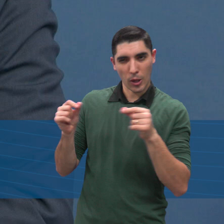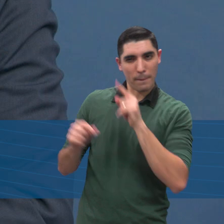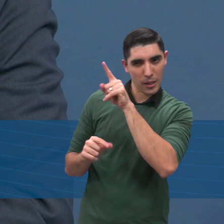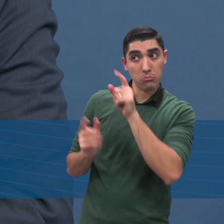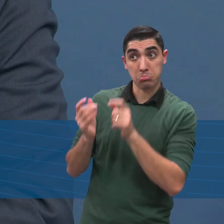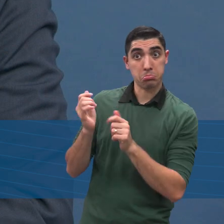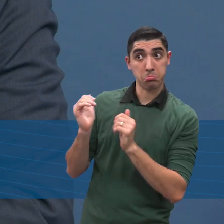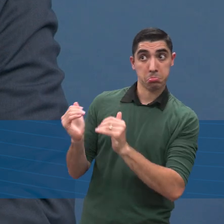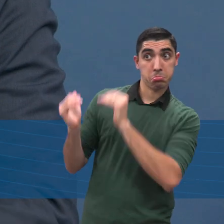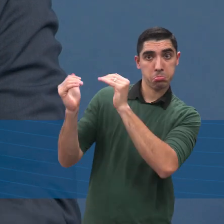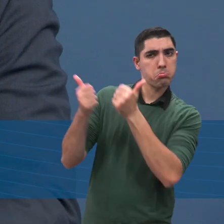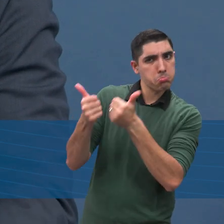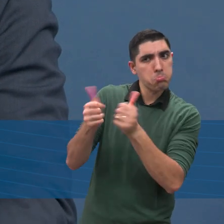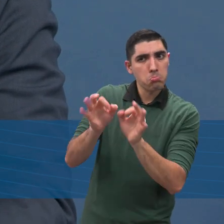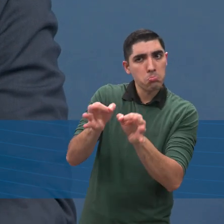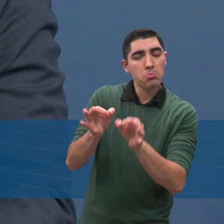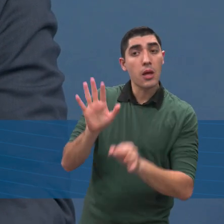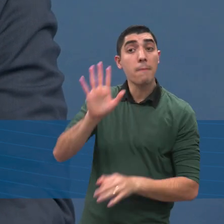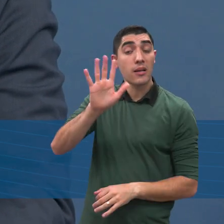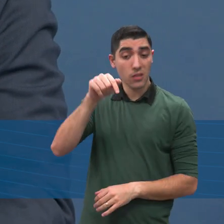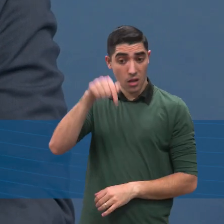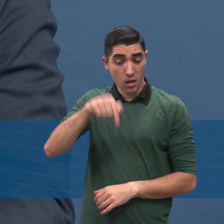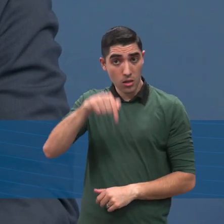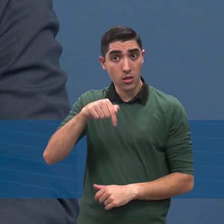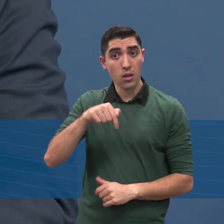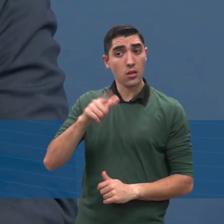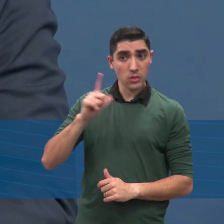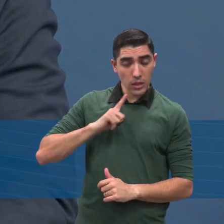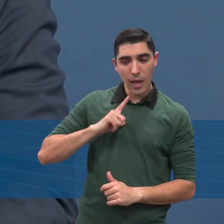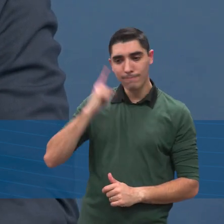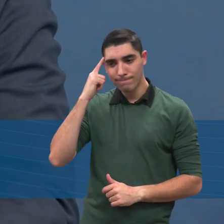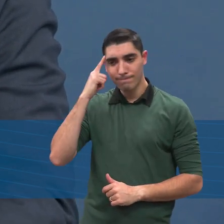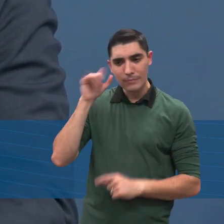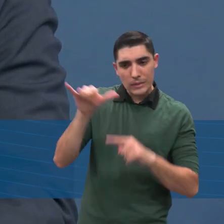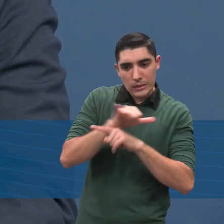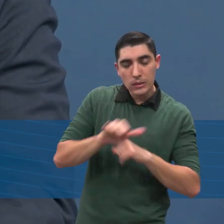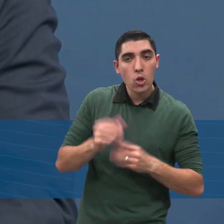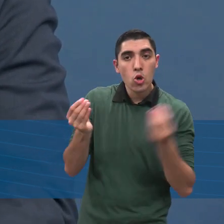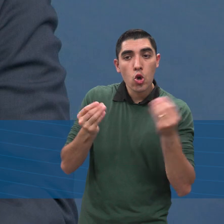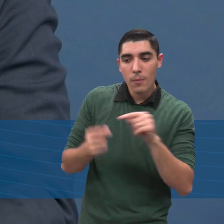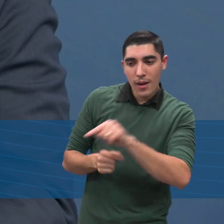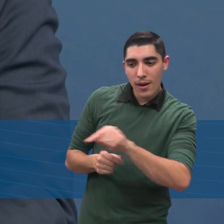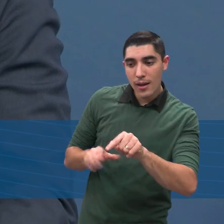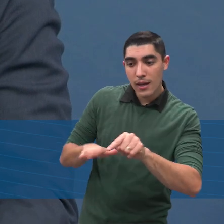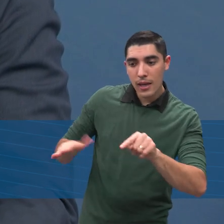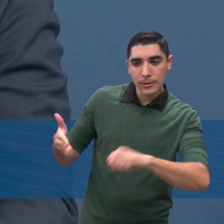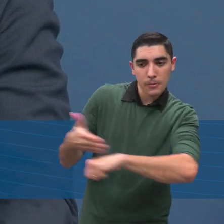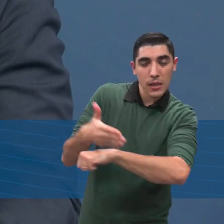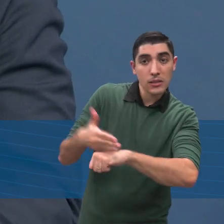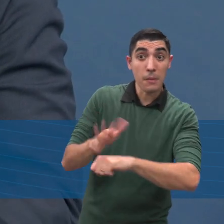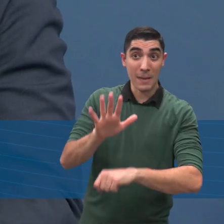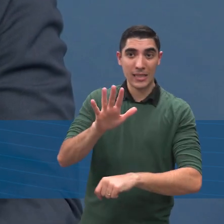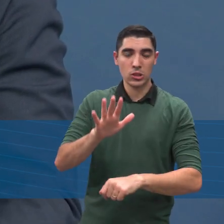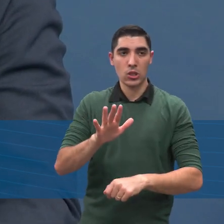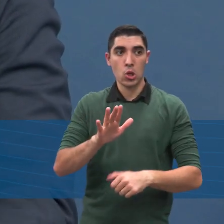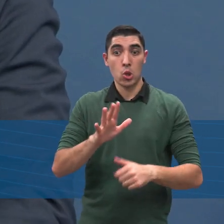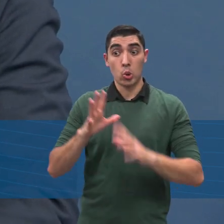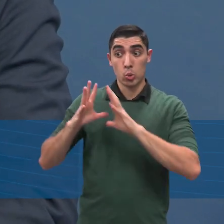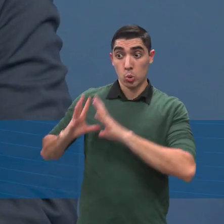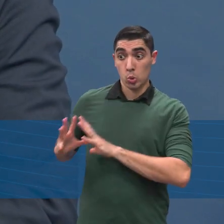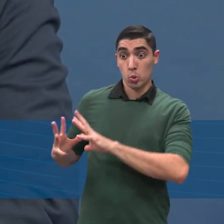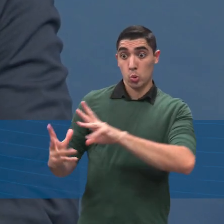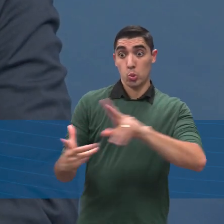tem situações que a criança já é pensada, né? E você não consegue resolver tudo,